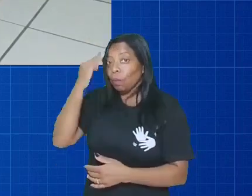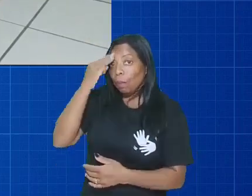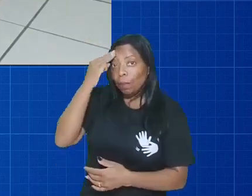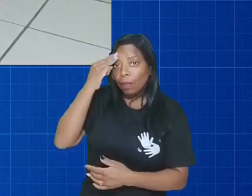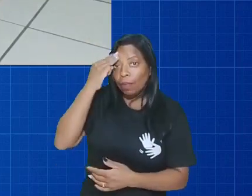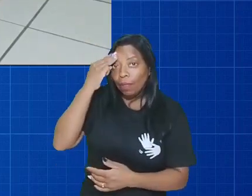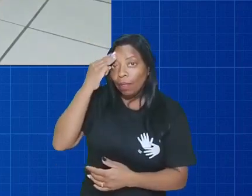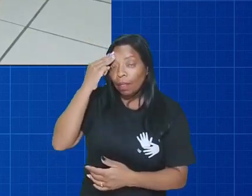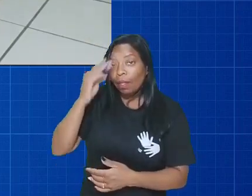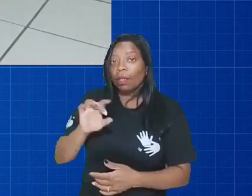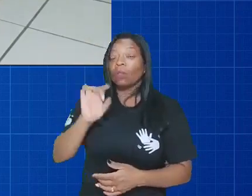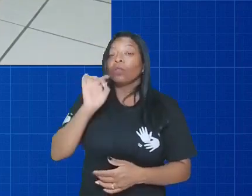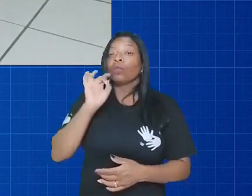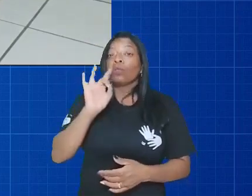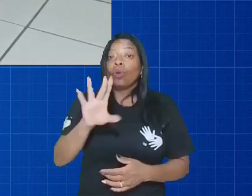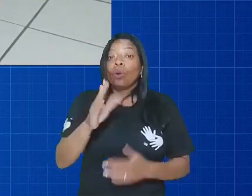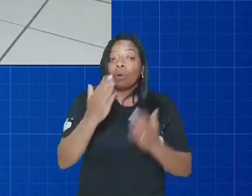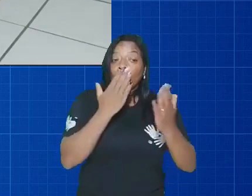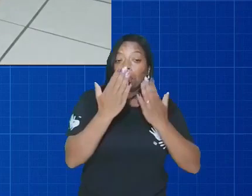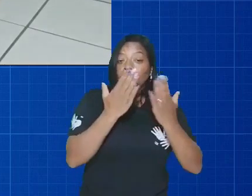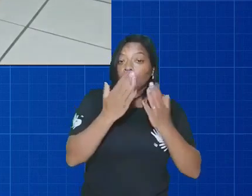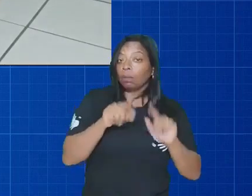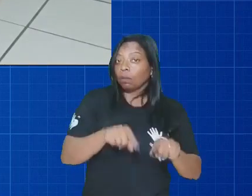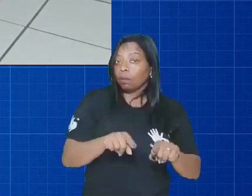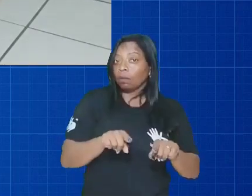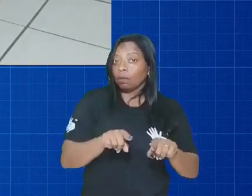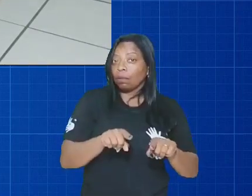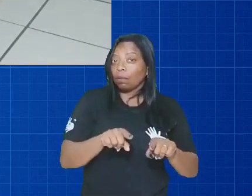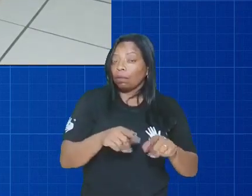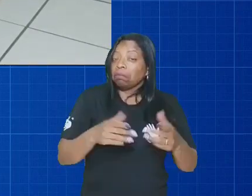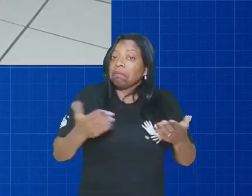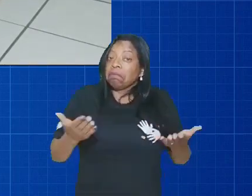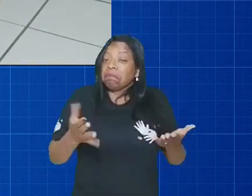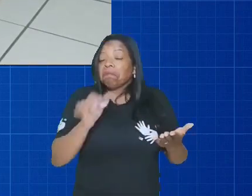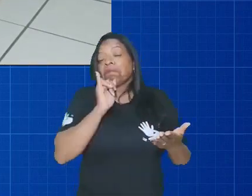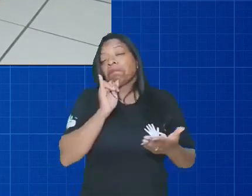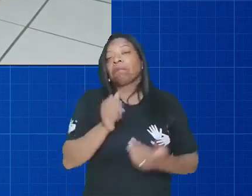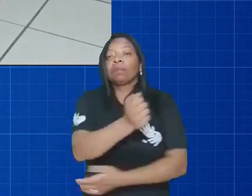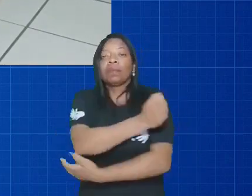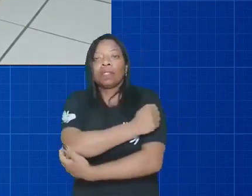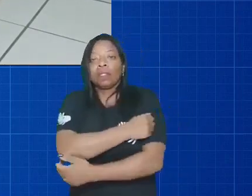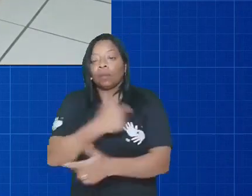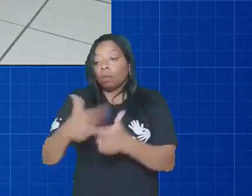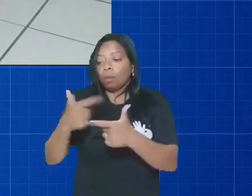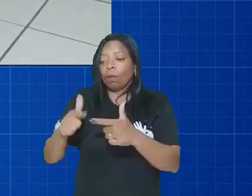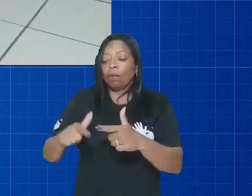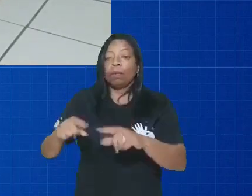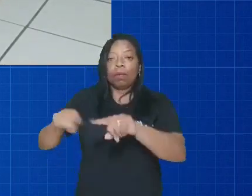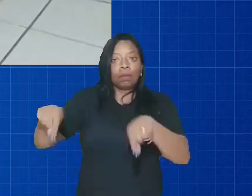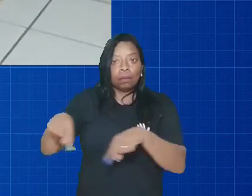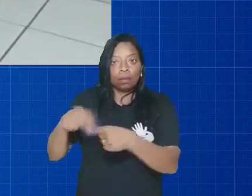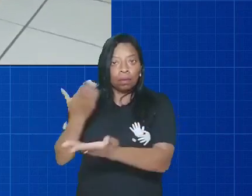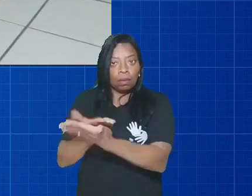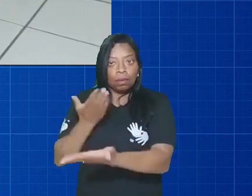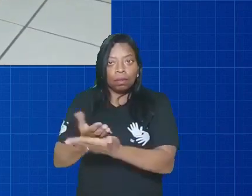uma escuta de um psicólogo, né? Para um aluninho que parece que está dando um probleminha ali na sala de aula. Então, muito bem. Um tema